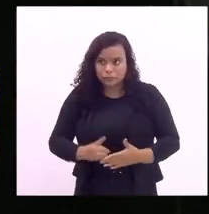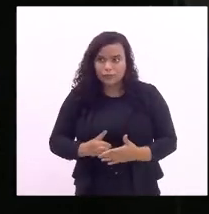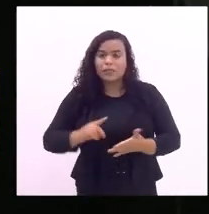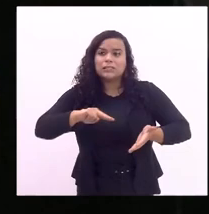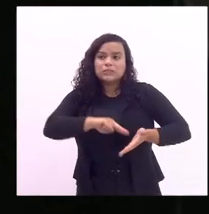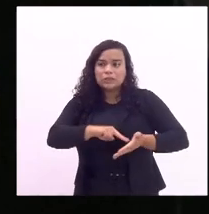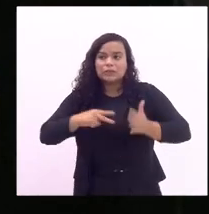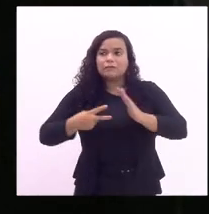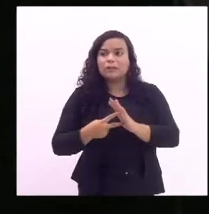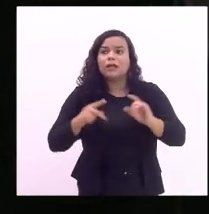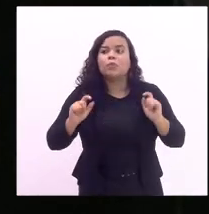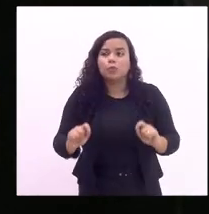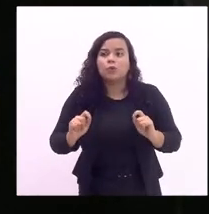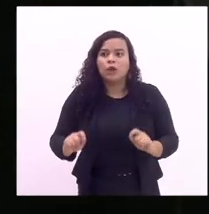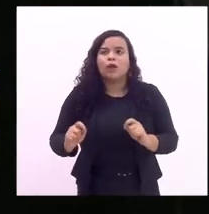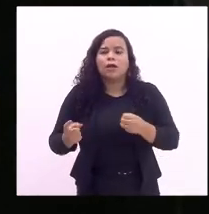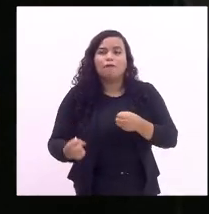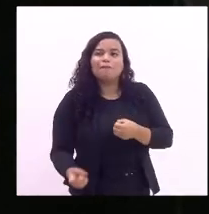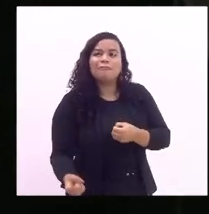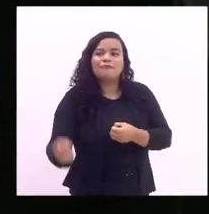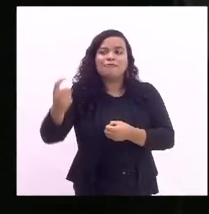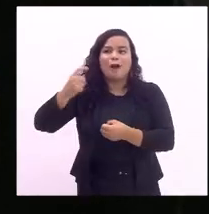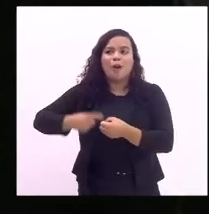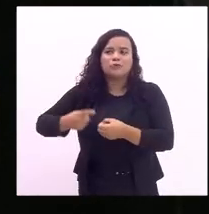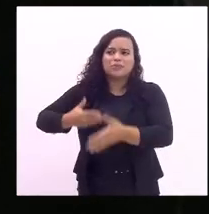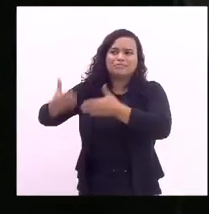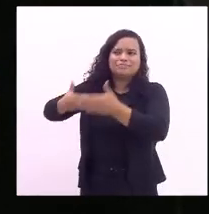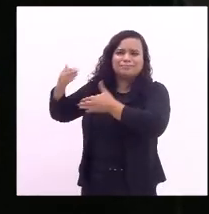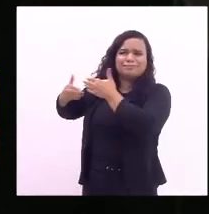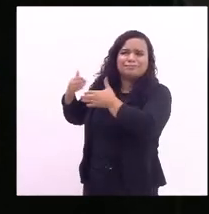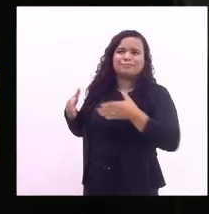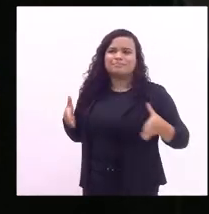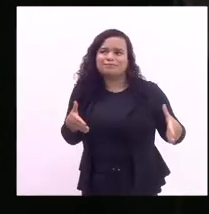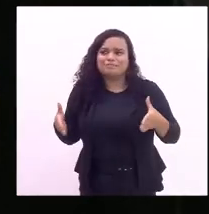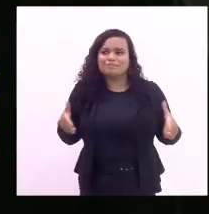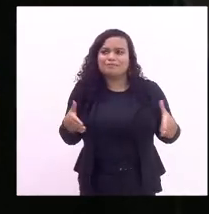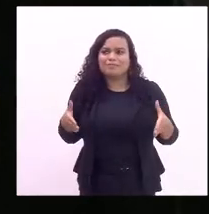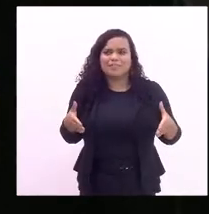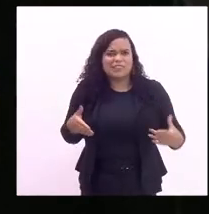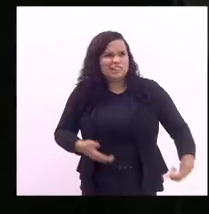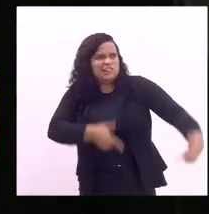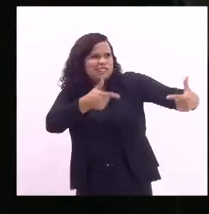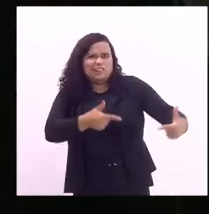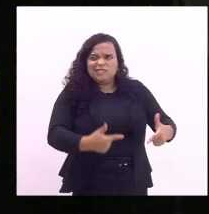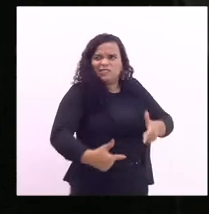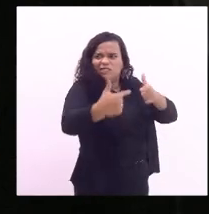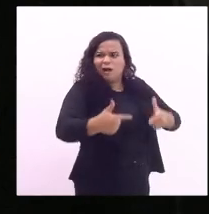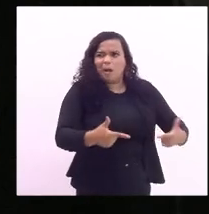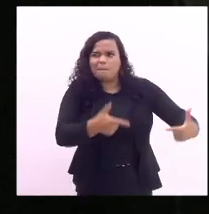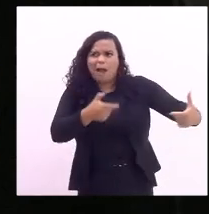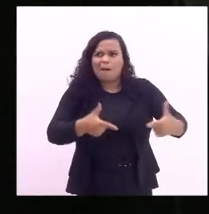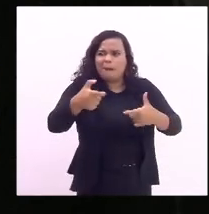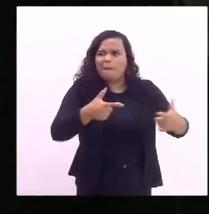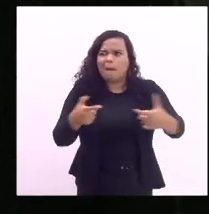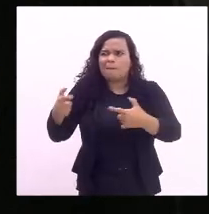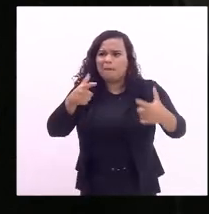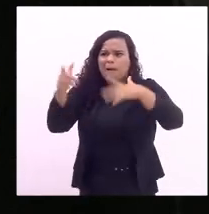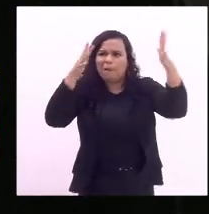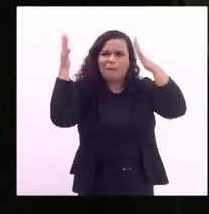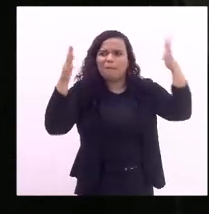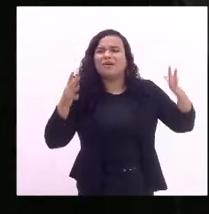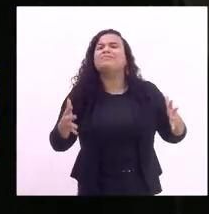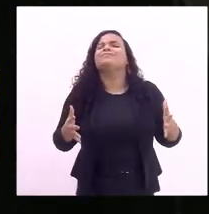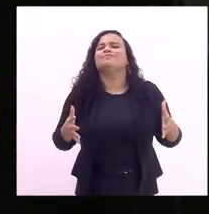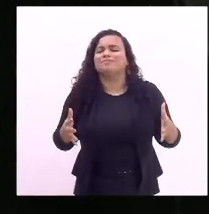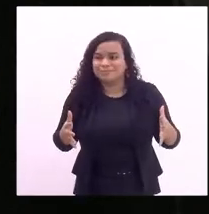voltar àquela época do olho por olho, dente por dente. Então, se eu tenho